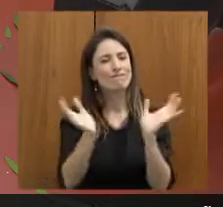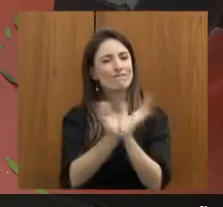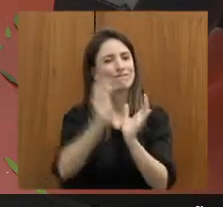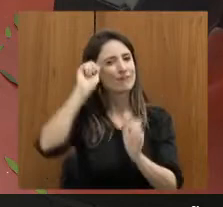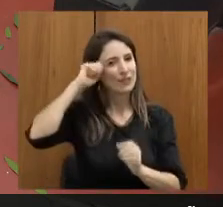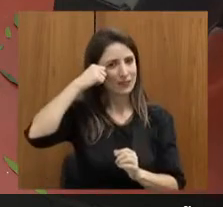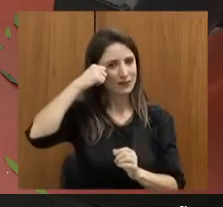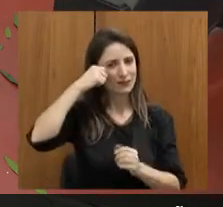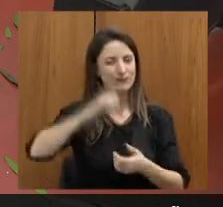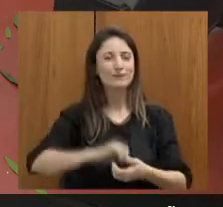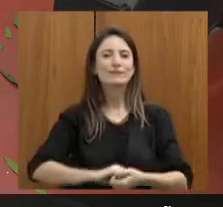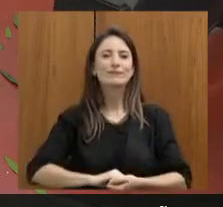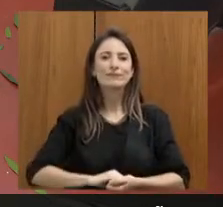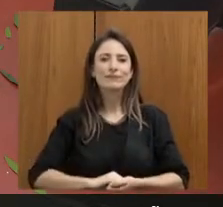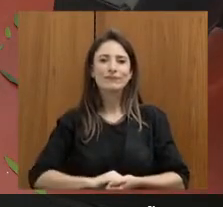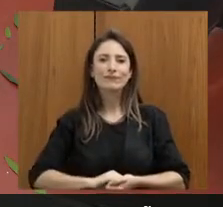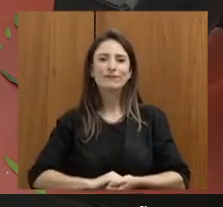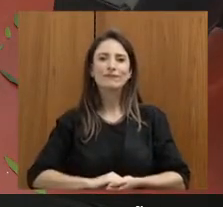é